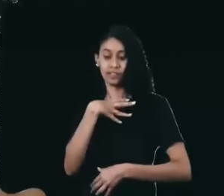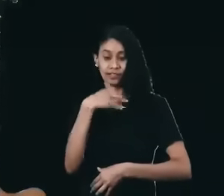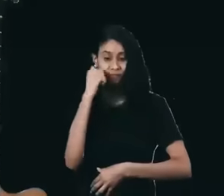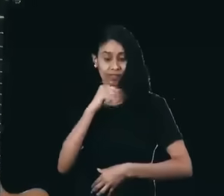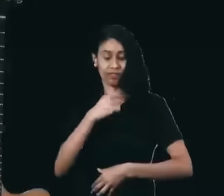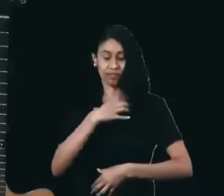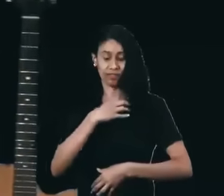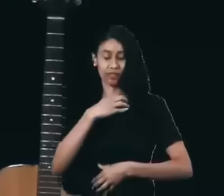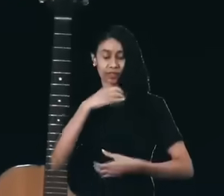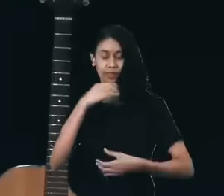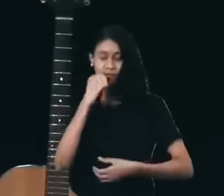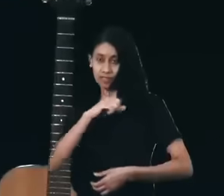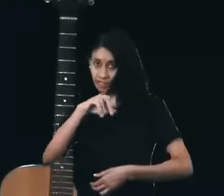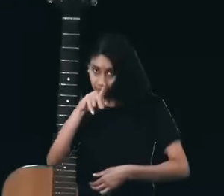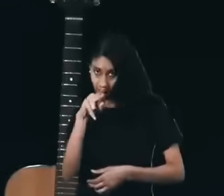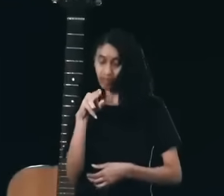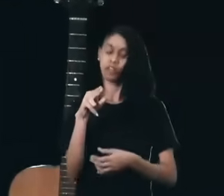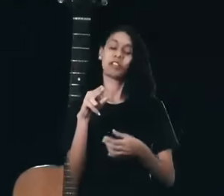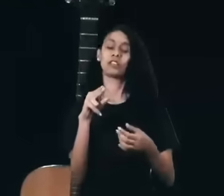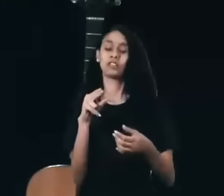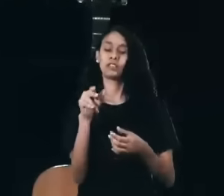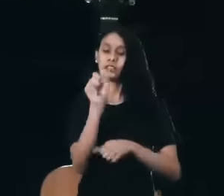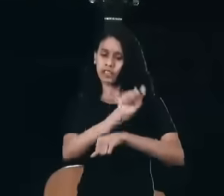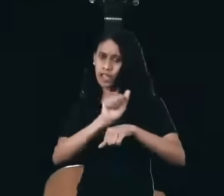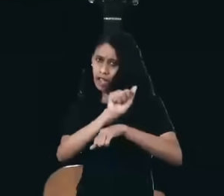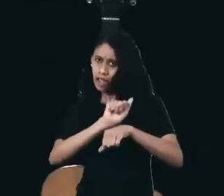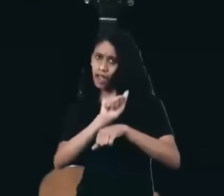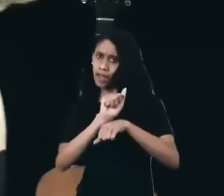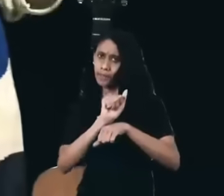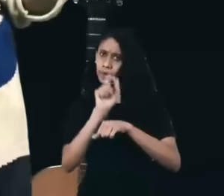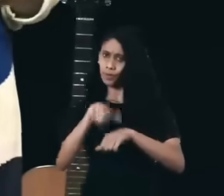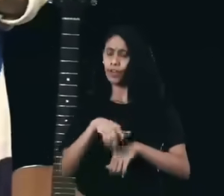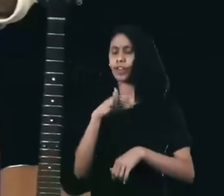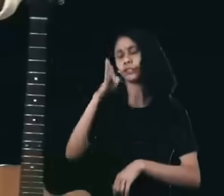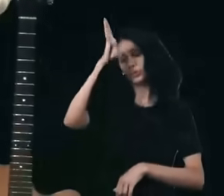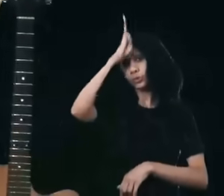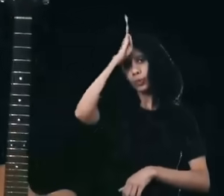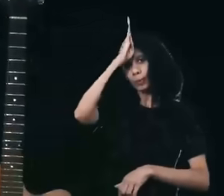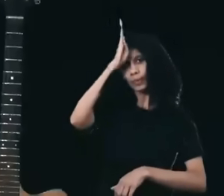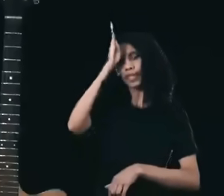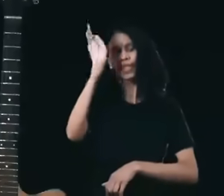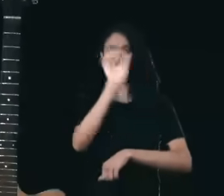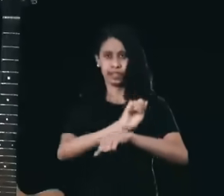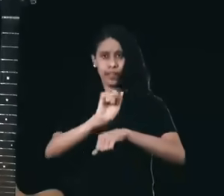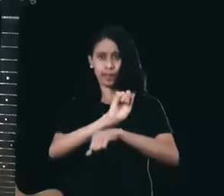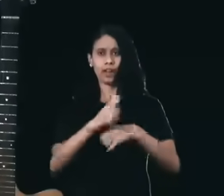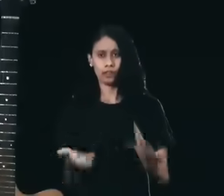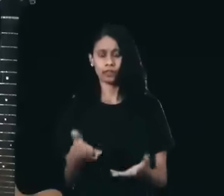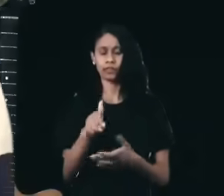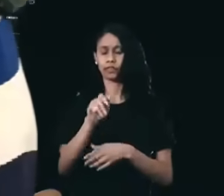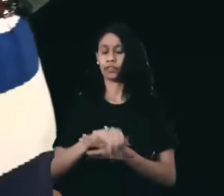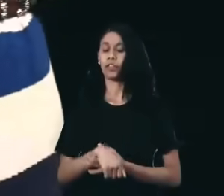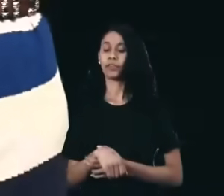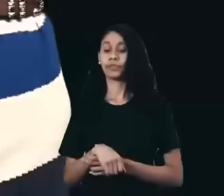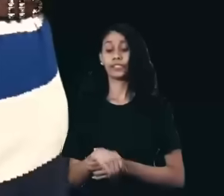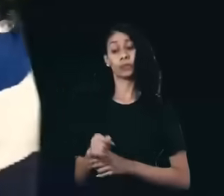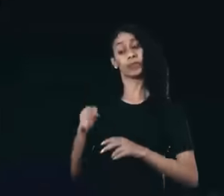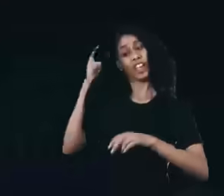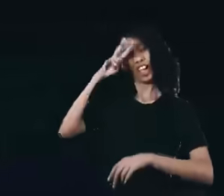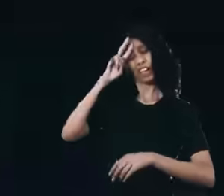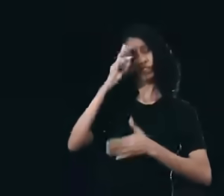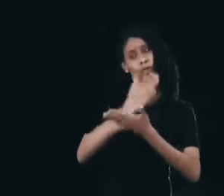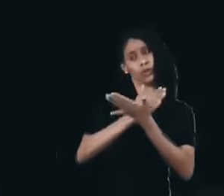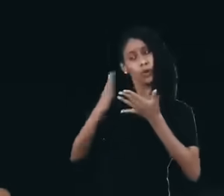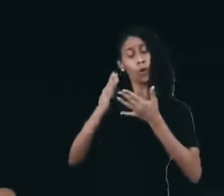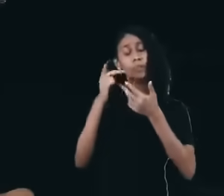seu cântaro. Que história linda! Essa história de Rebeca começa com um ponto